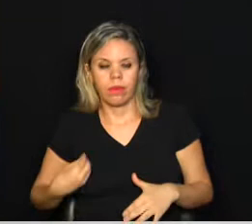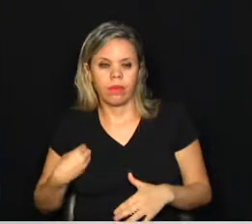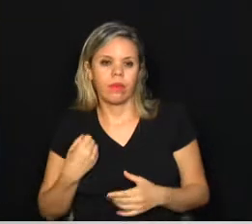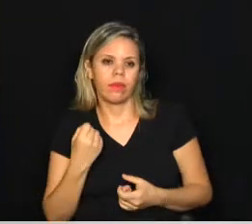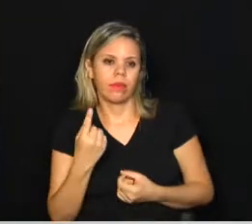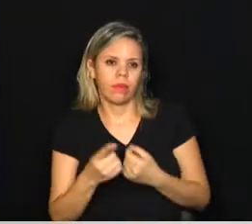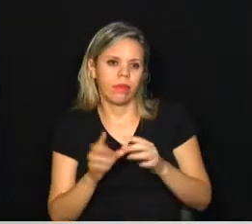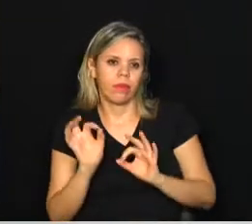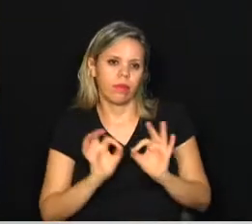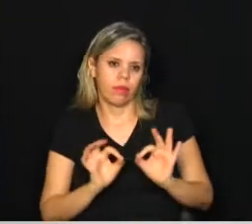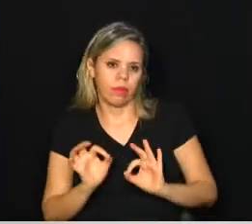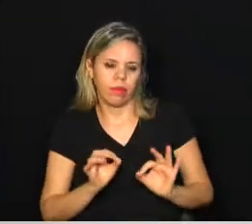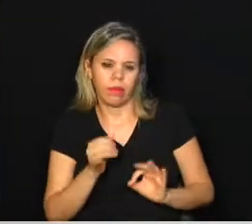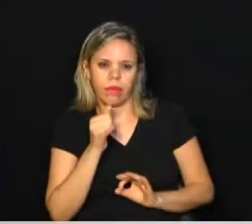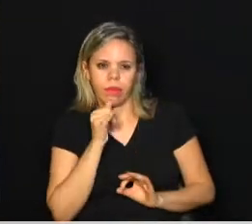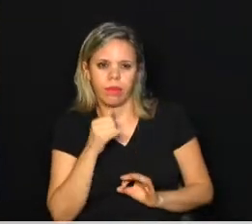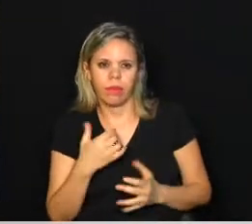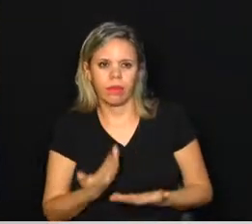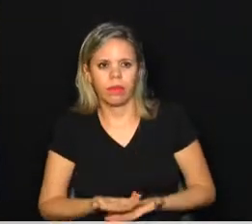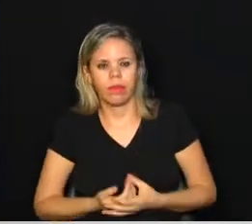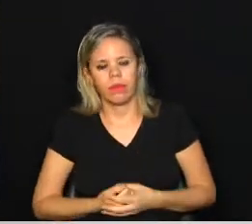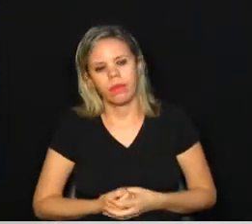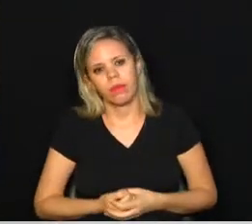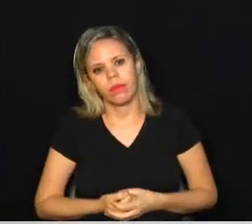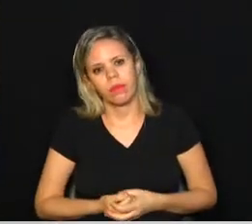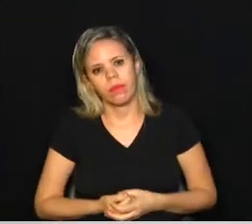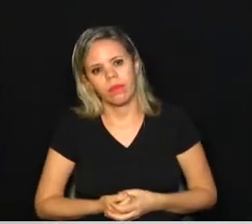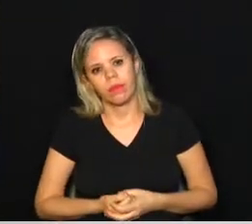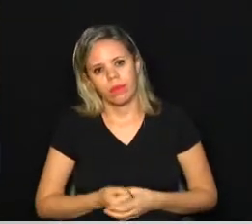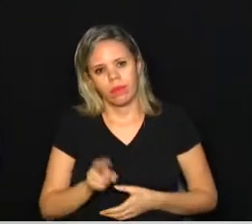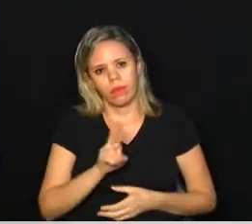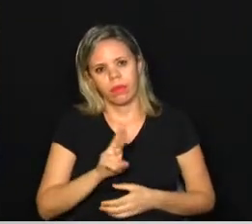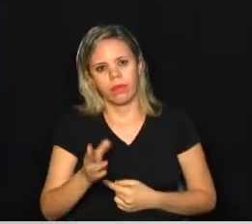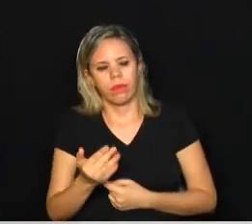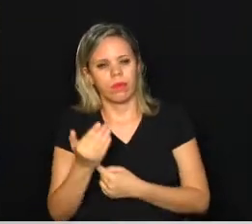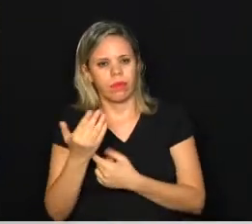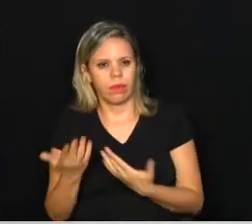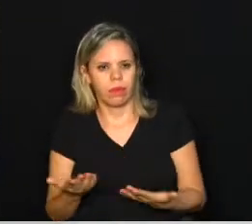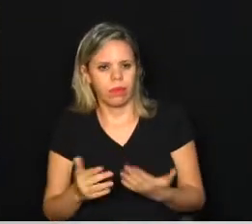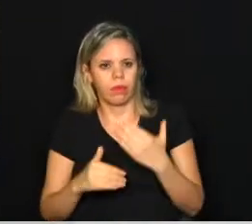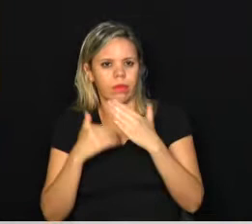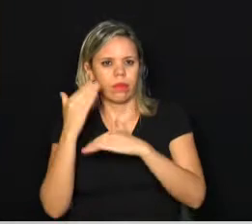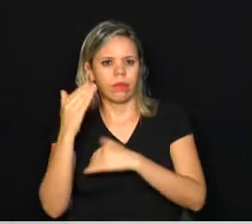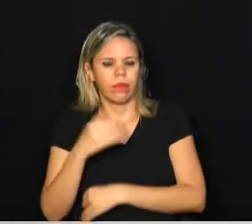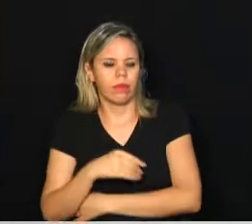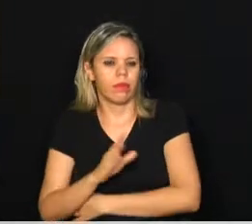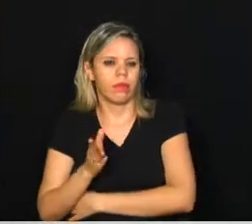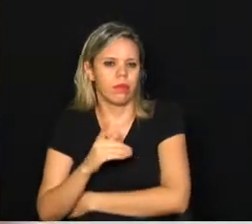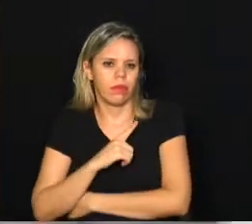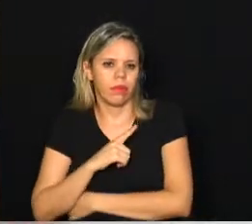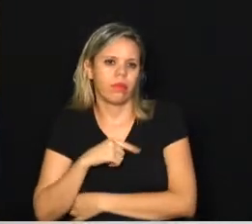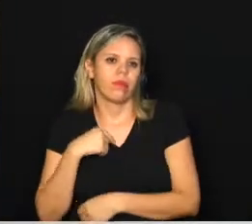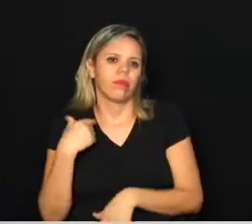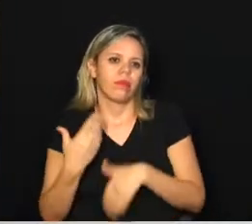forma preparadas, né, com o uso de tecnologia mais avançada, que já